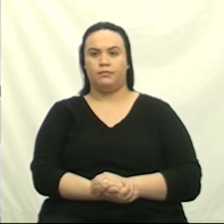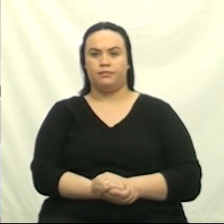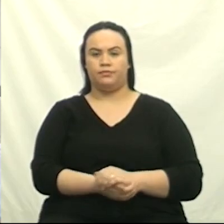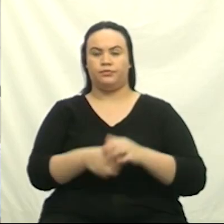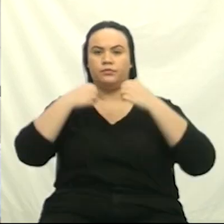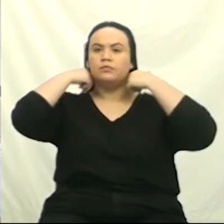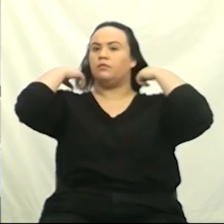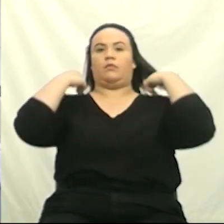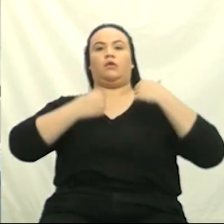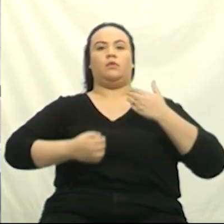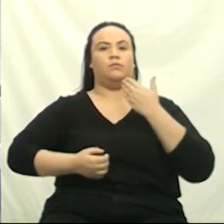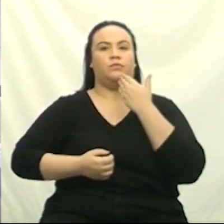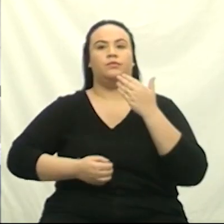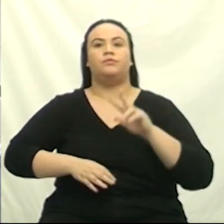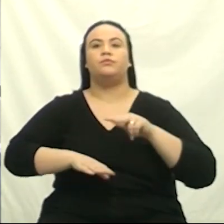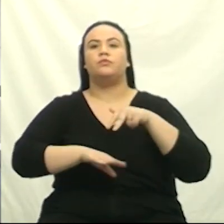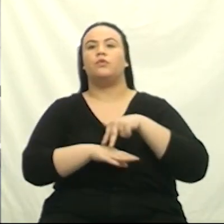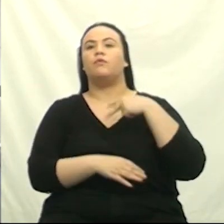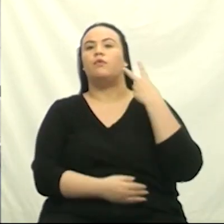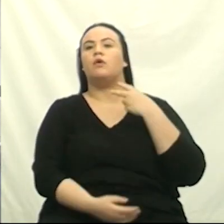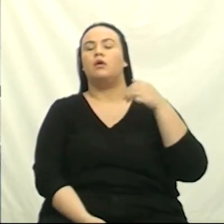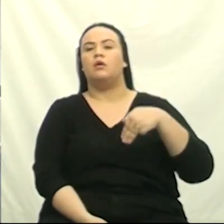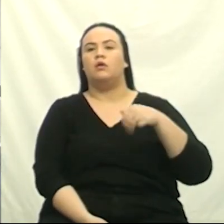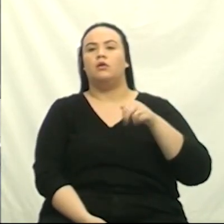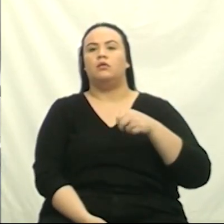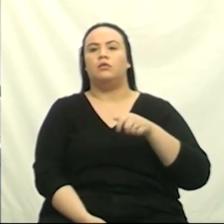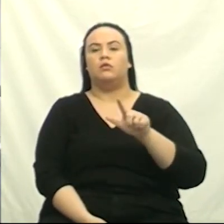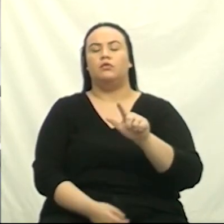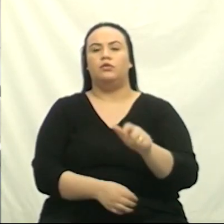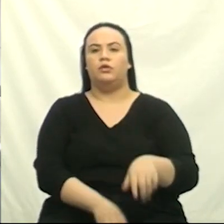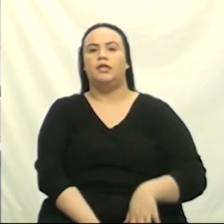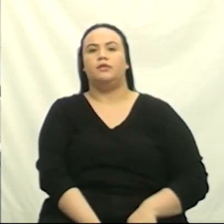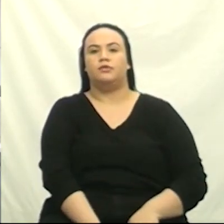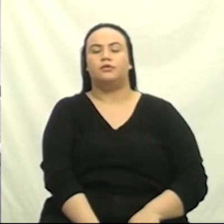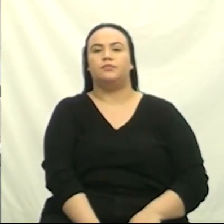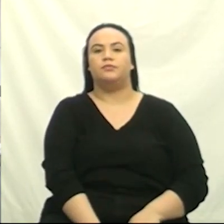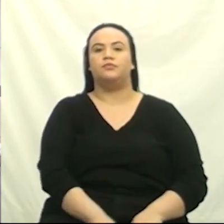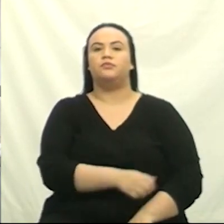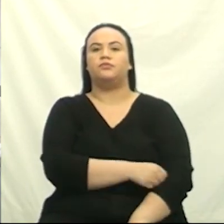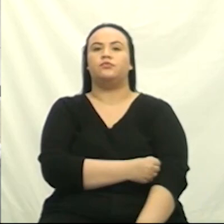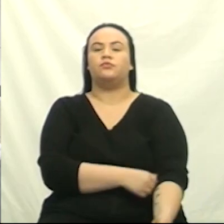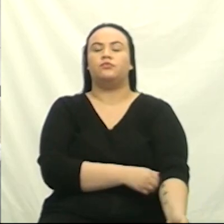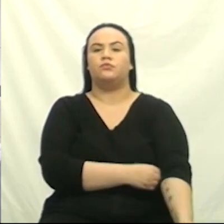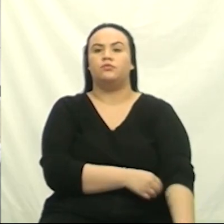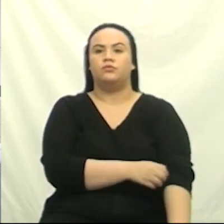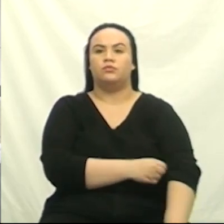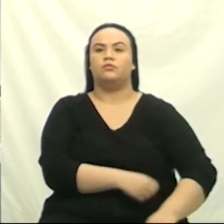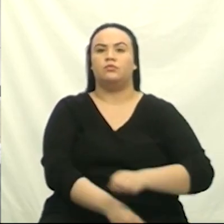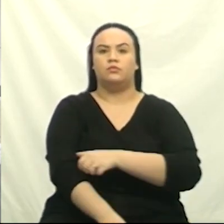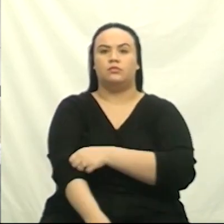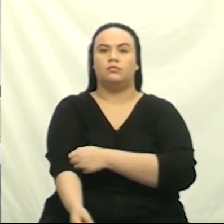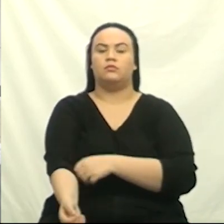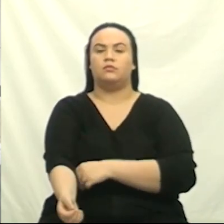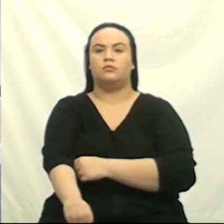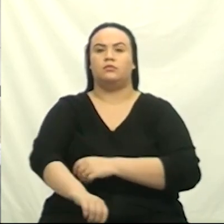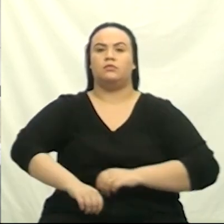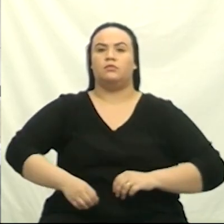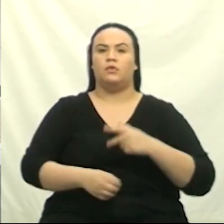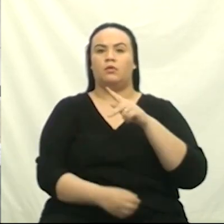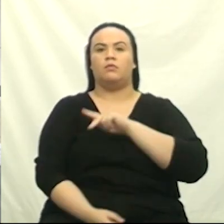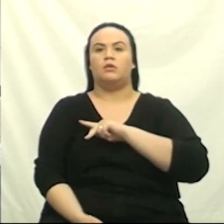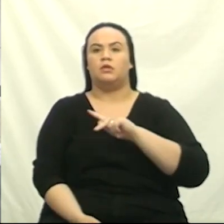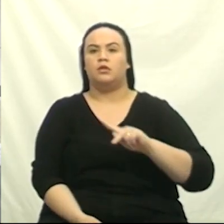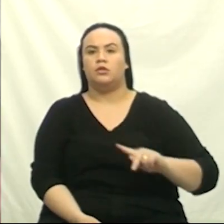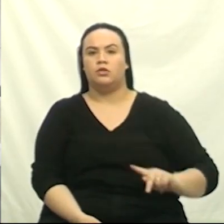questão de ordem questão cedida ao vereador Manuel Roseng senhor presidente